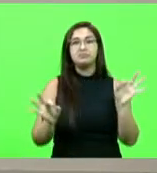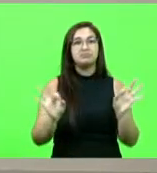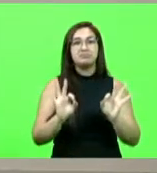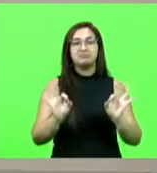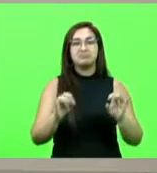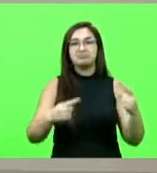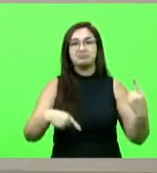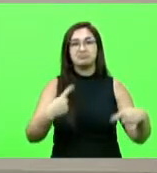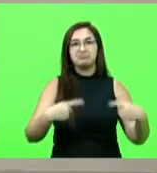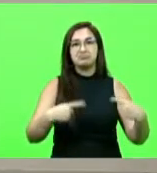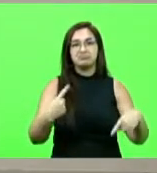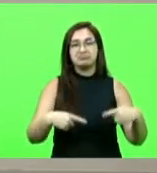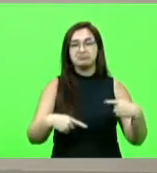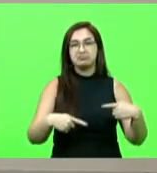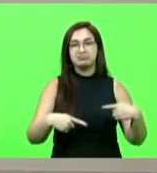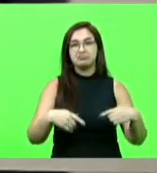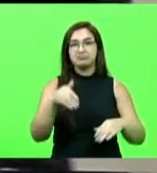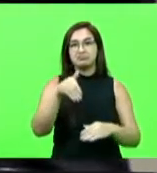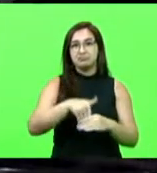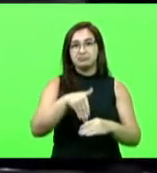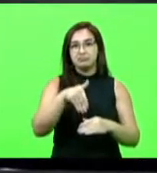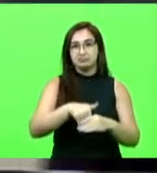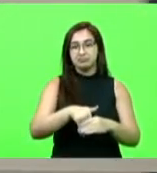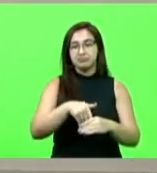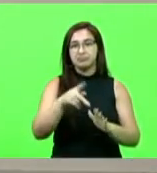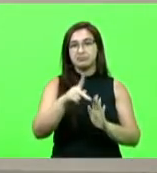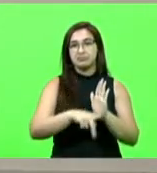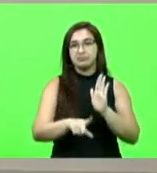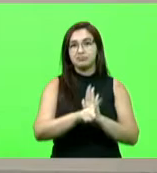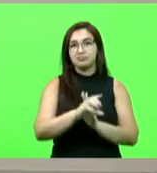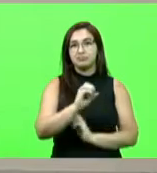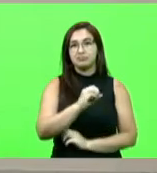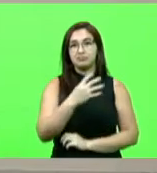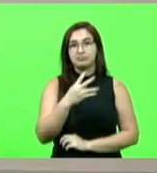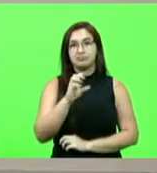Não havendo quem queira discutir, em votação o PL